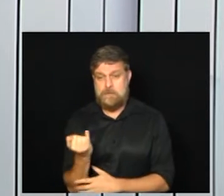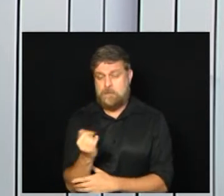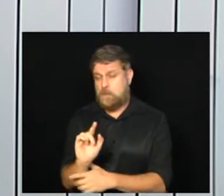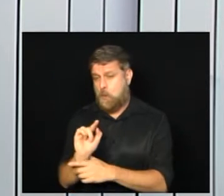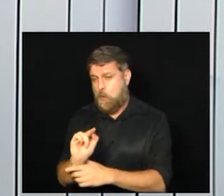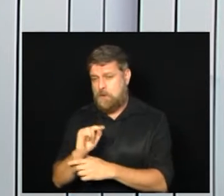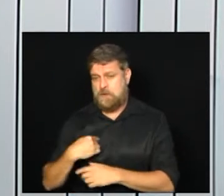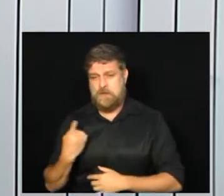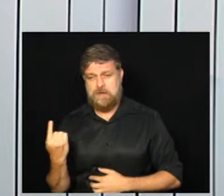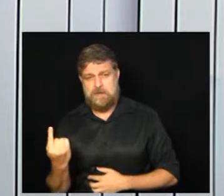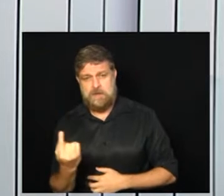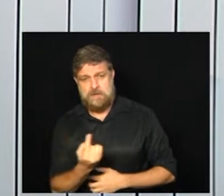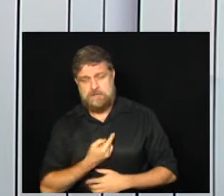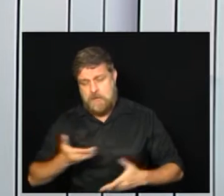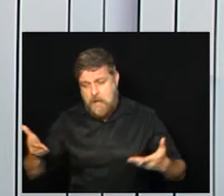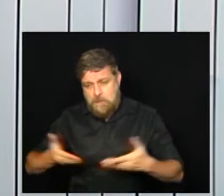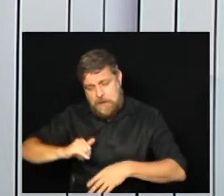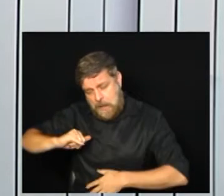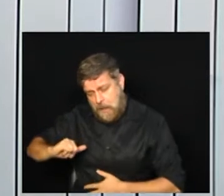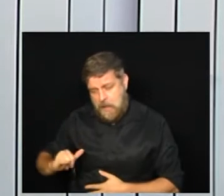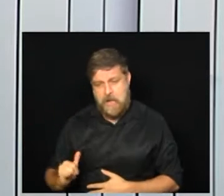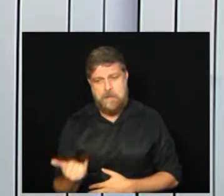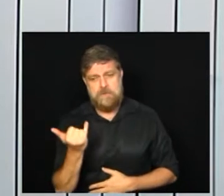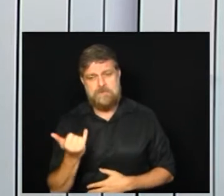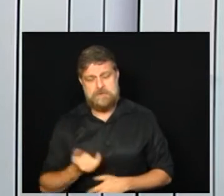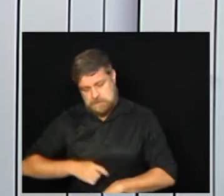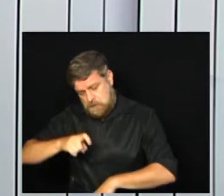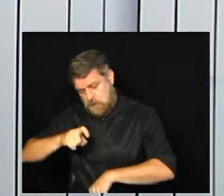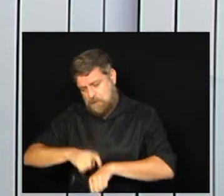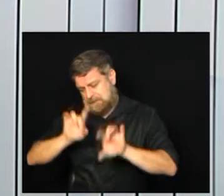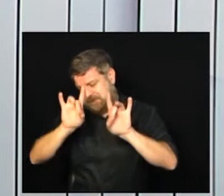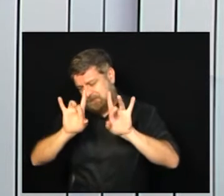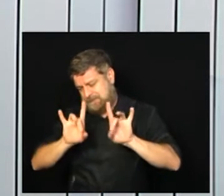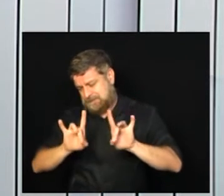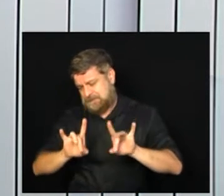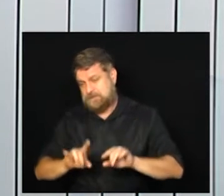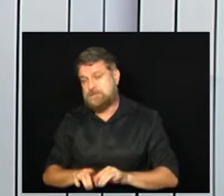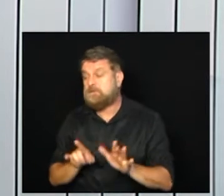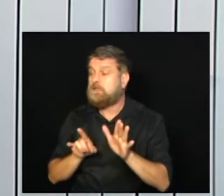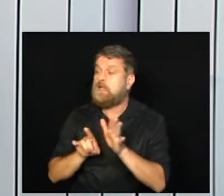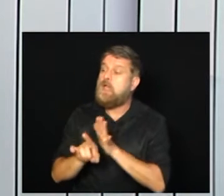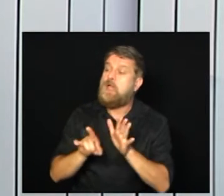nos permitirmos, aproveitarmos os momentos. Até